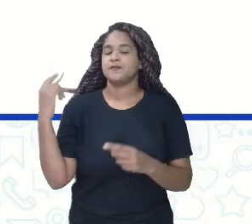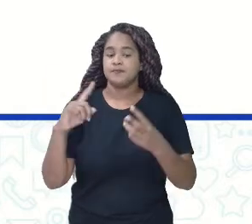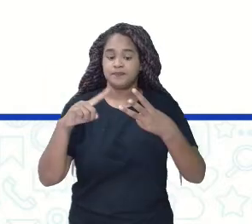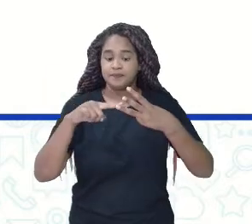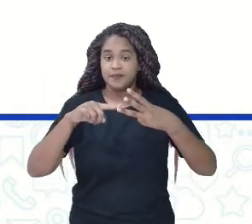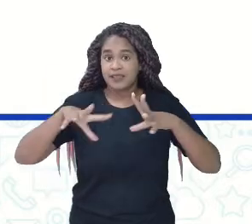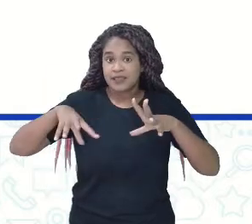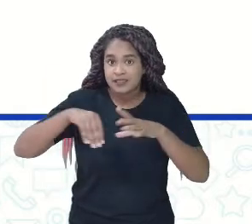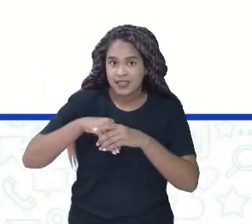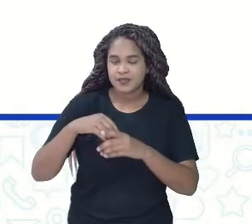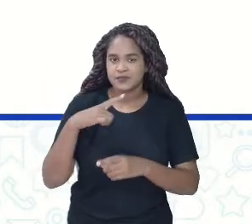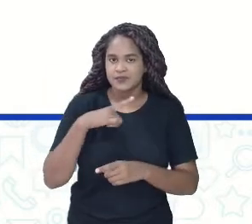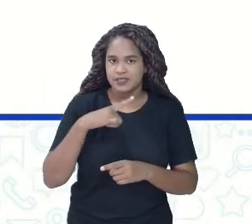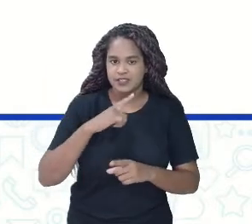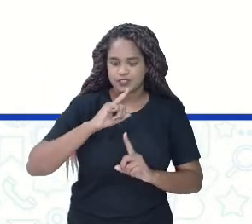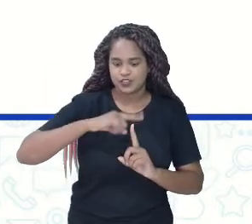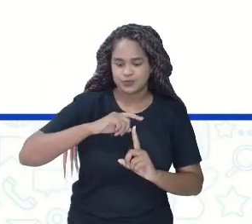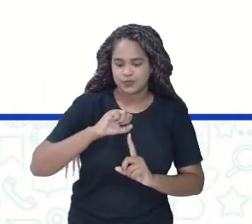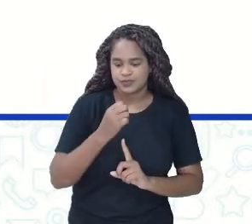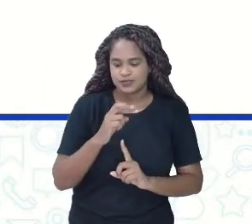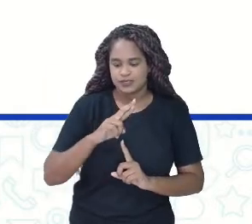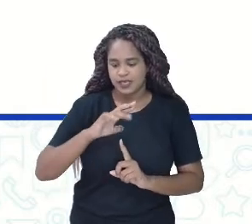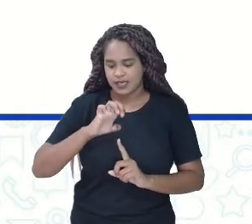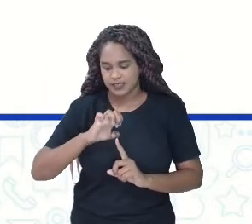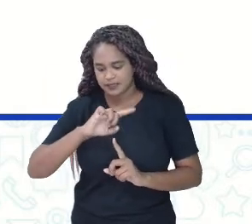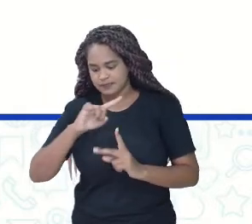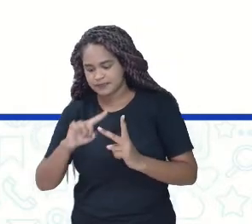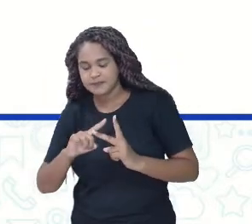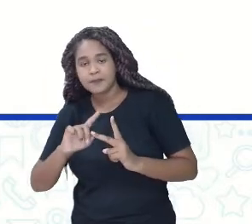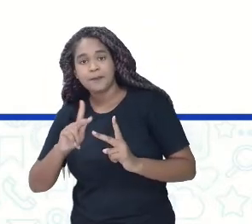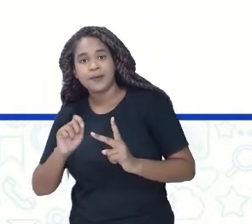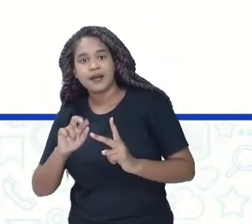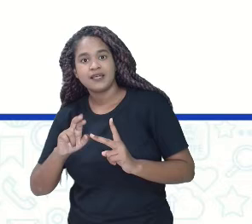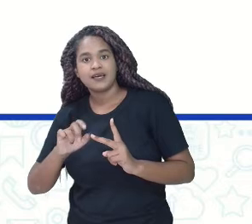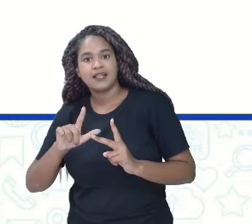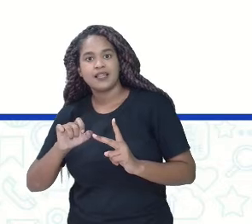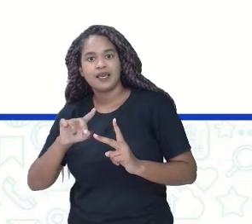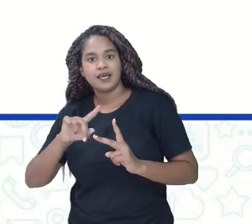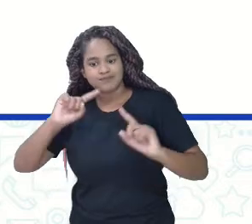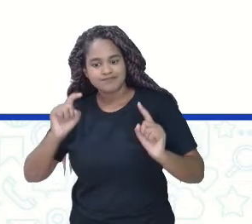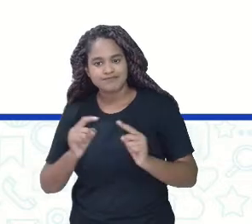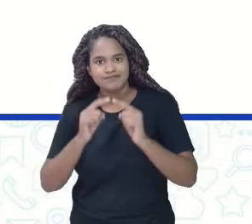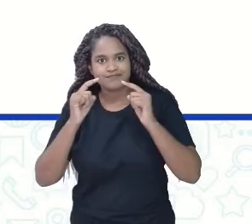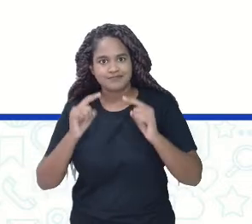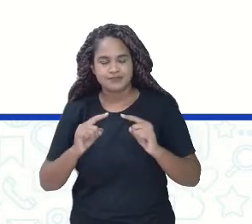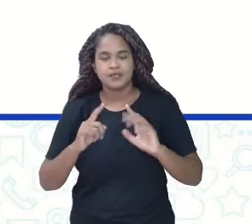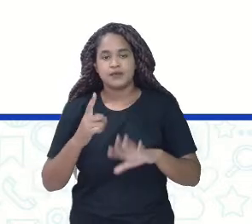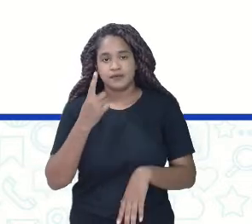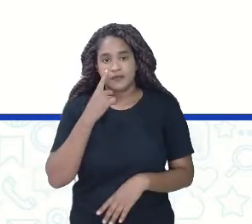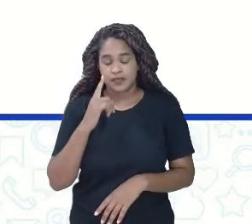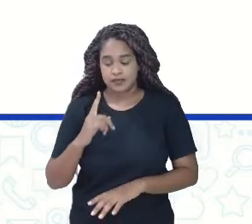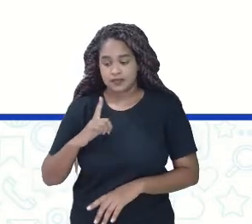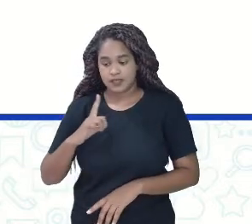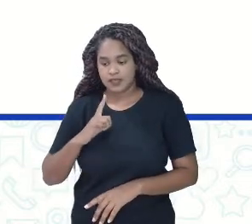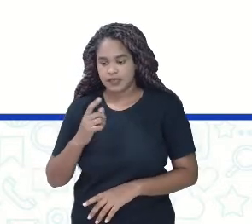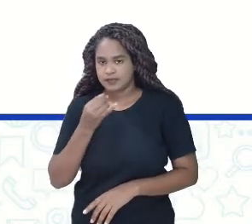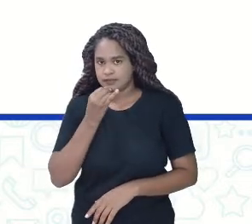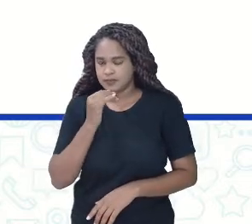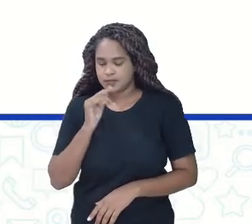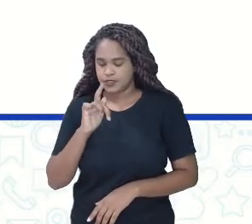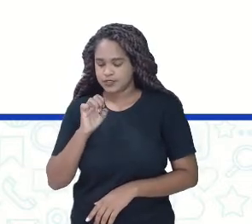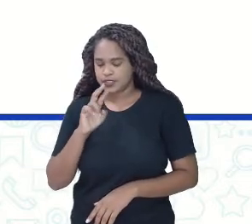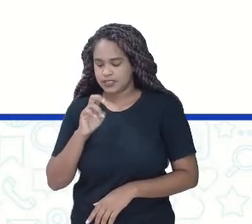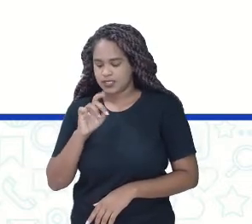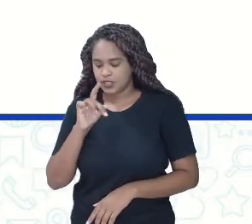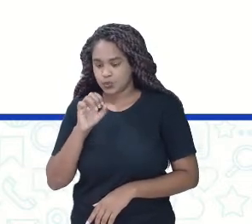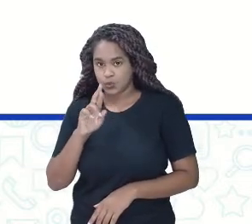apresentam elementos ligados em série e em paralelo ao mesmo tempo. Elementos como geradores, que nós vimos a bateria, é um